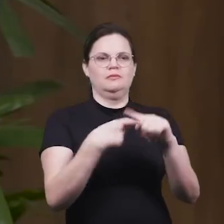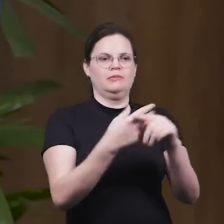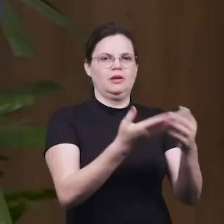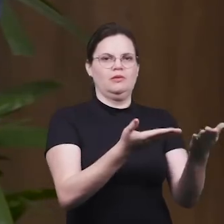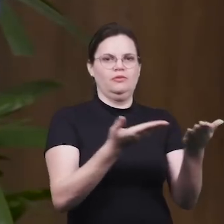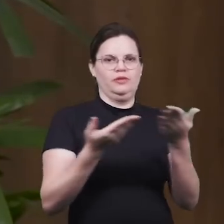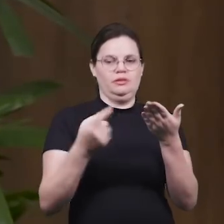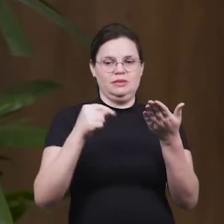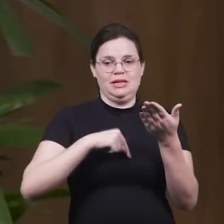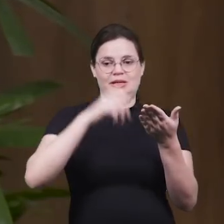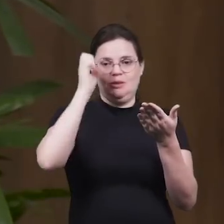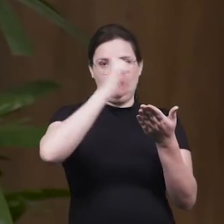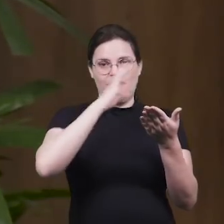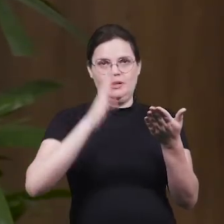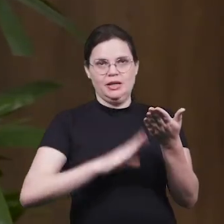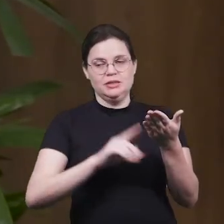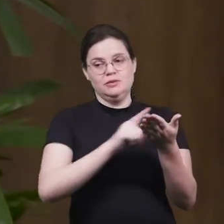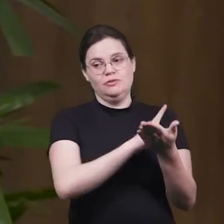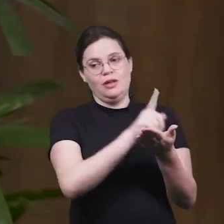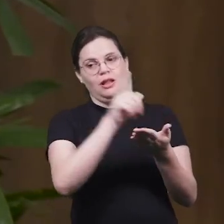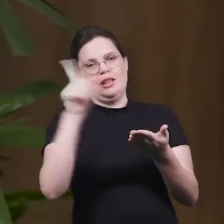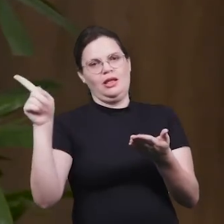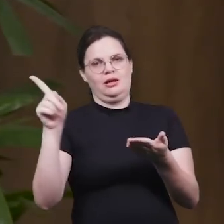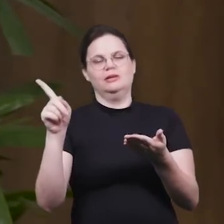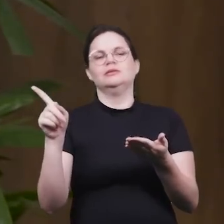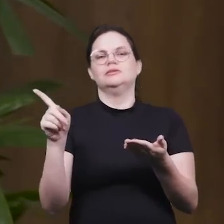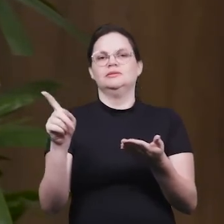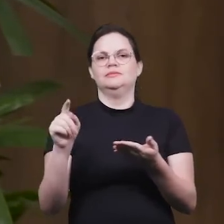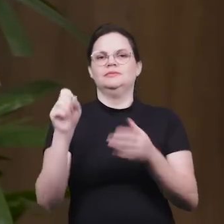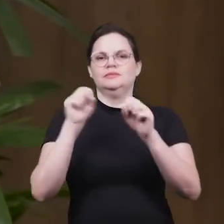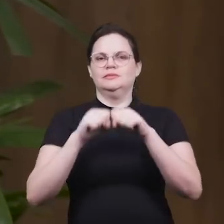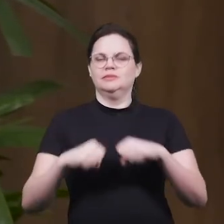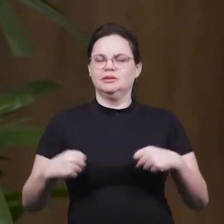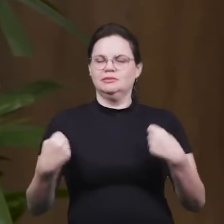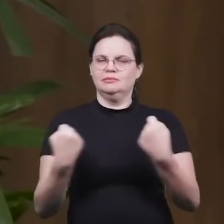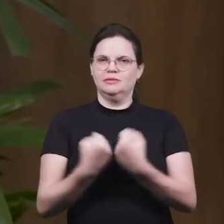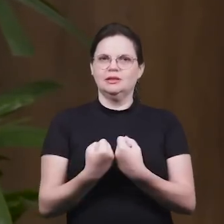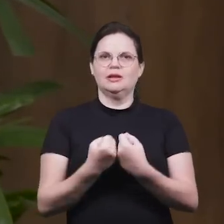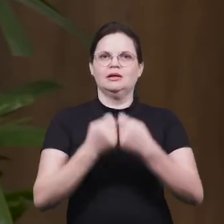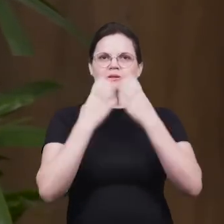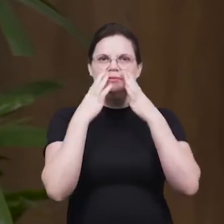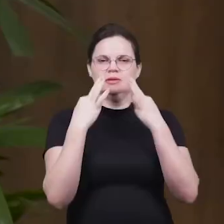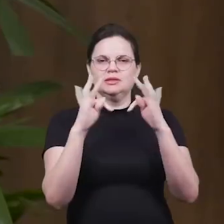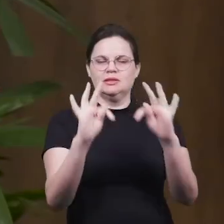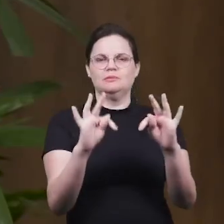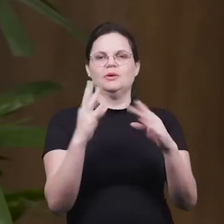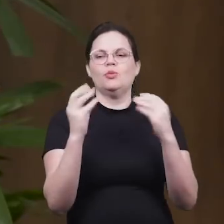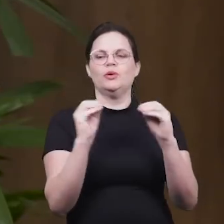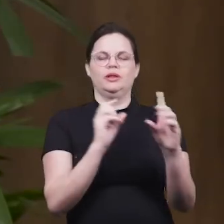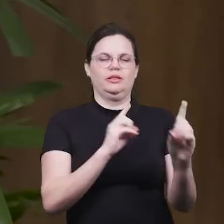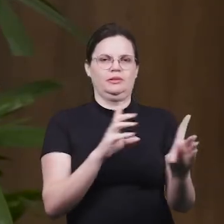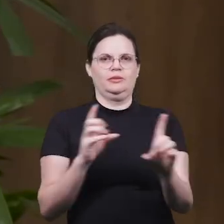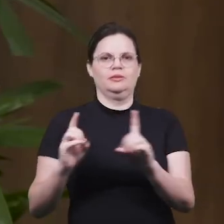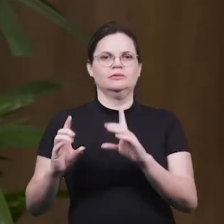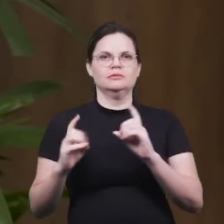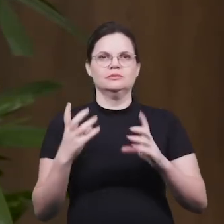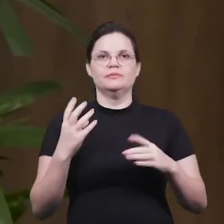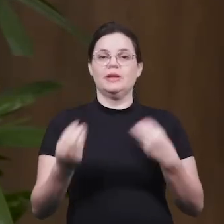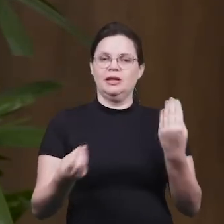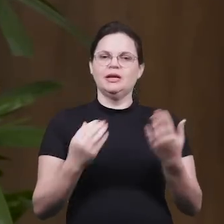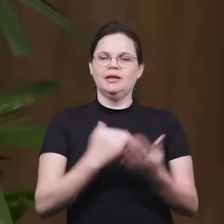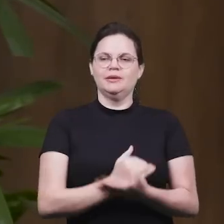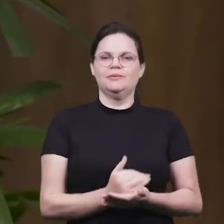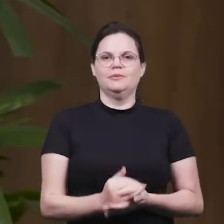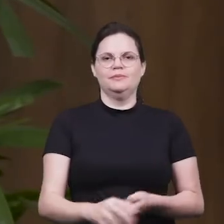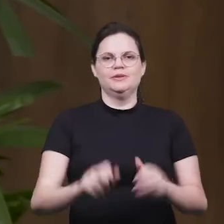do Brasil para vir lá realizar um seminário, testemunhar. Assim que a obra se